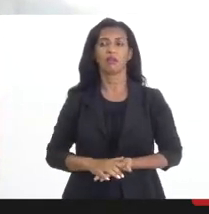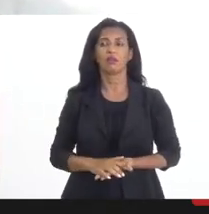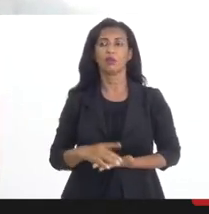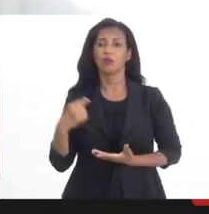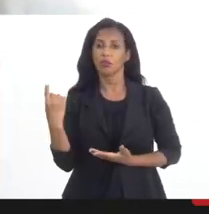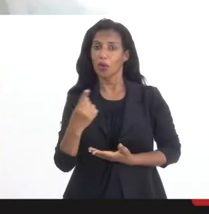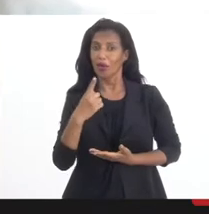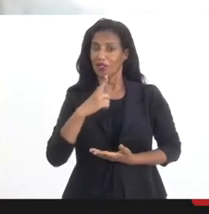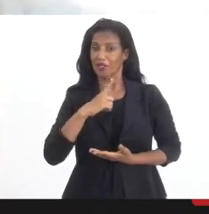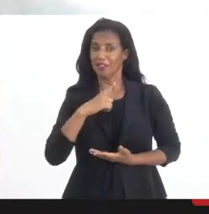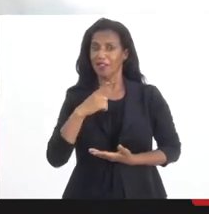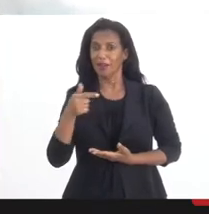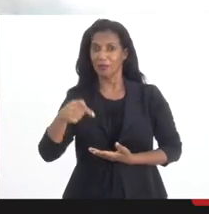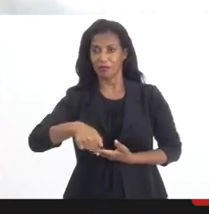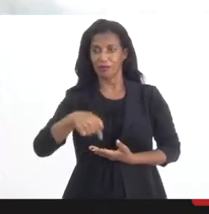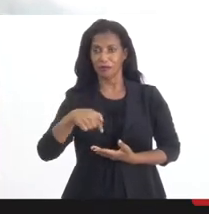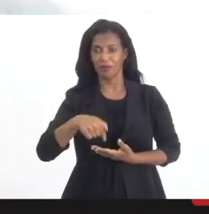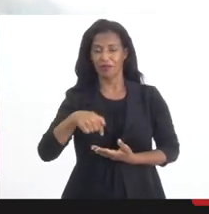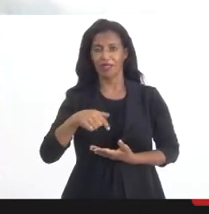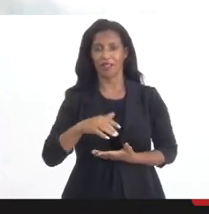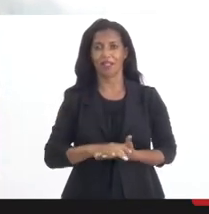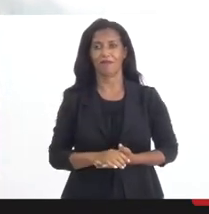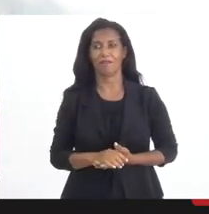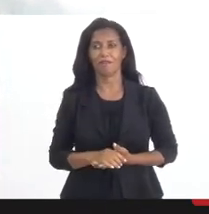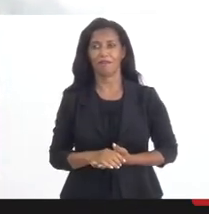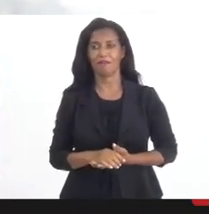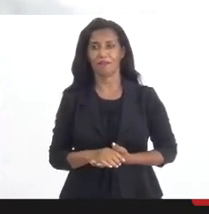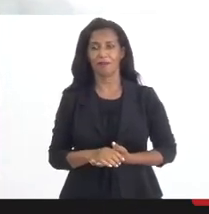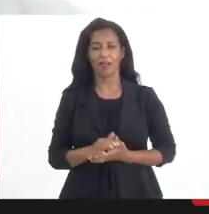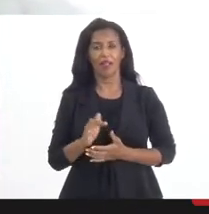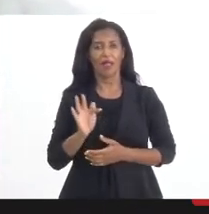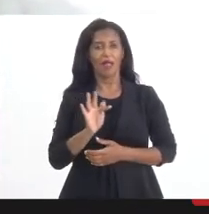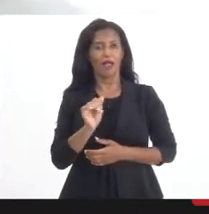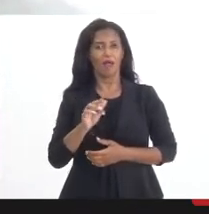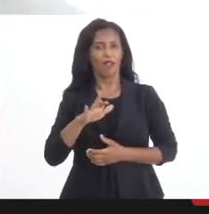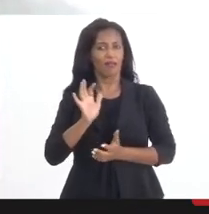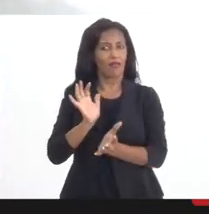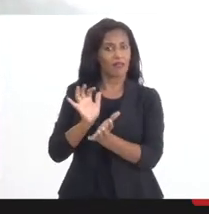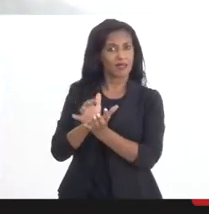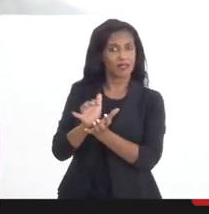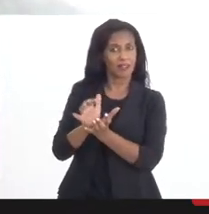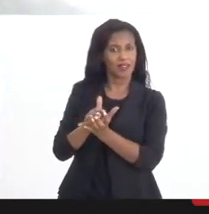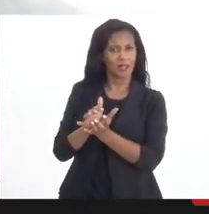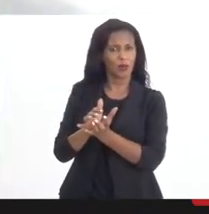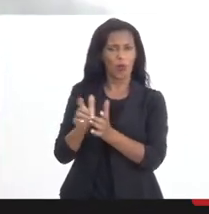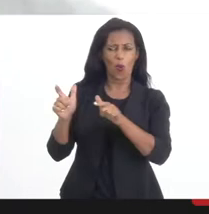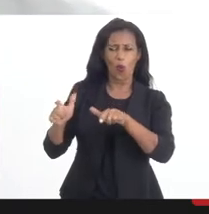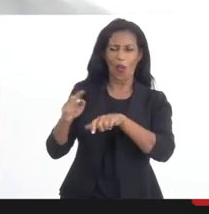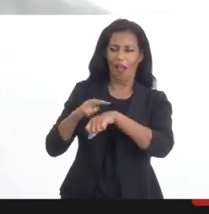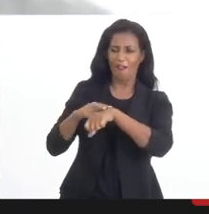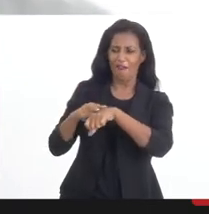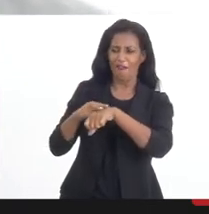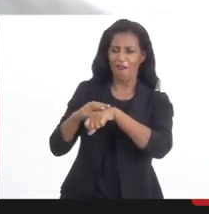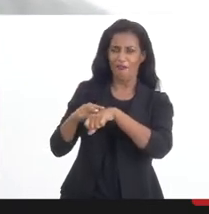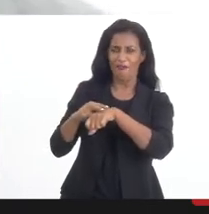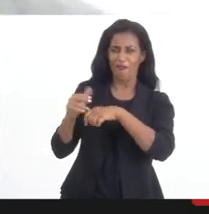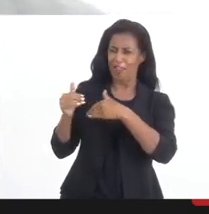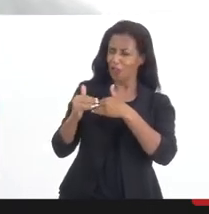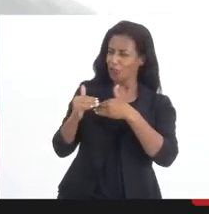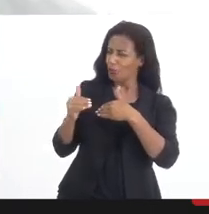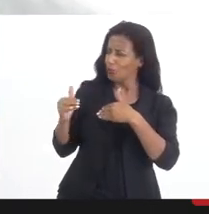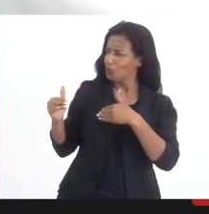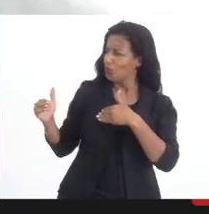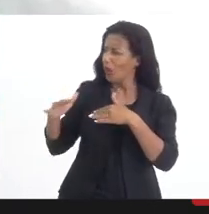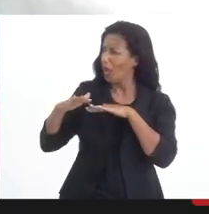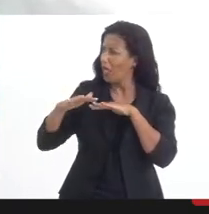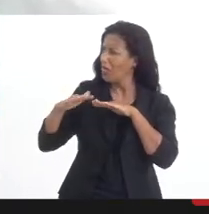nós temos aqui no nosso campus, na FATEC Santa Cruz, uma área verde ainda não utilizada, muito grande,